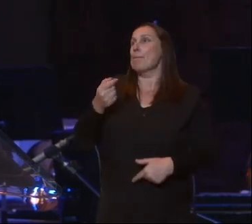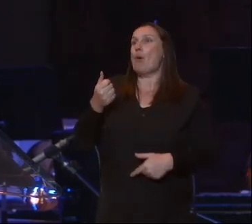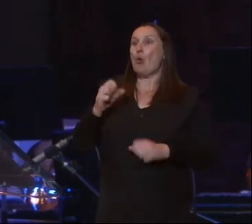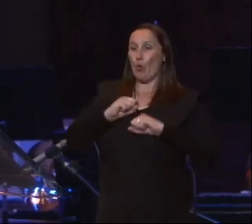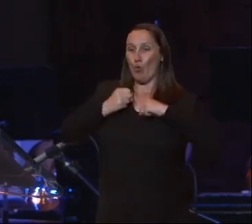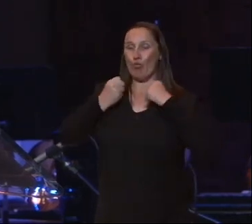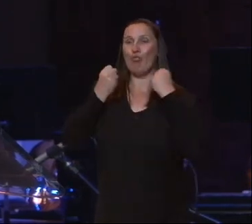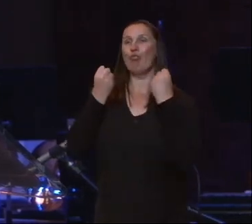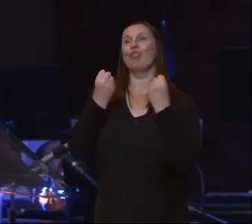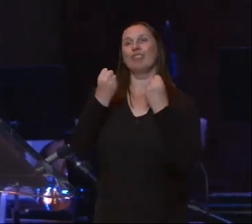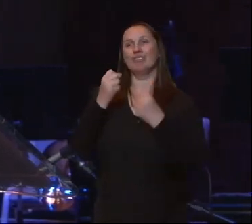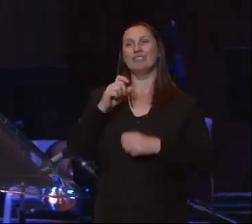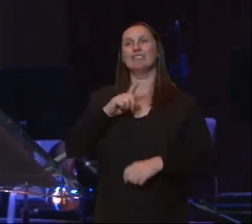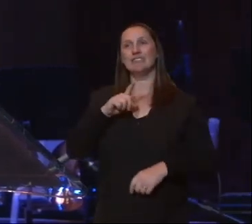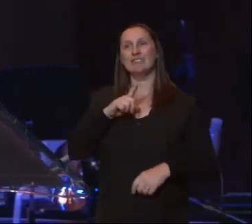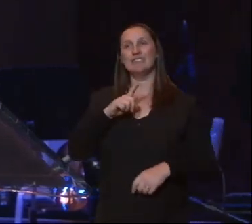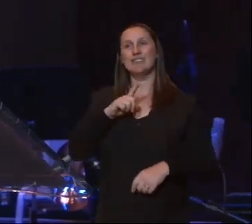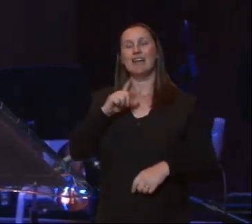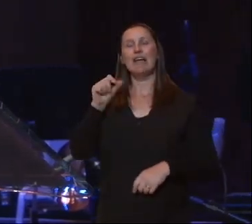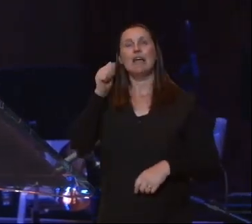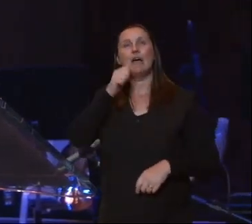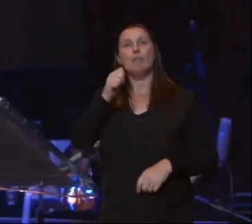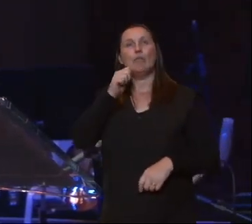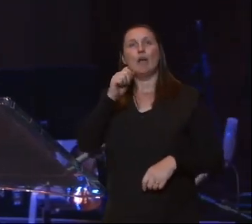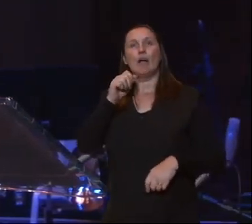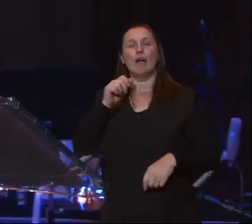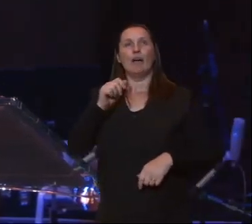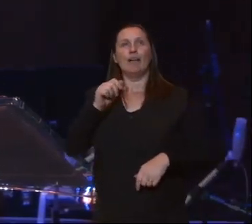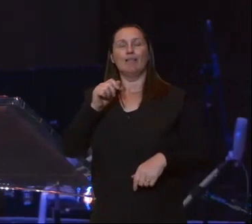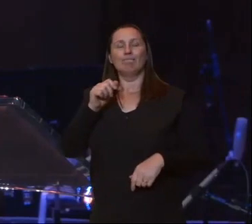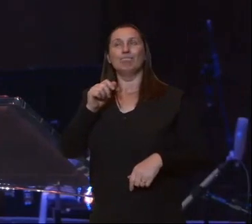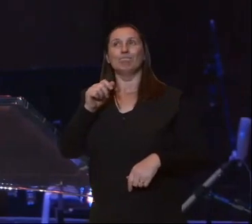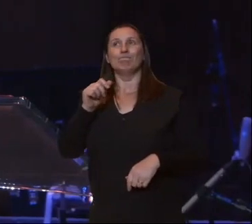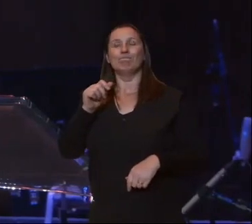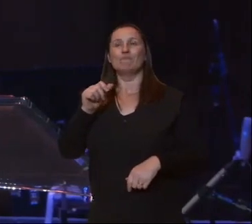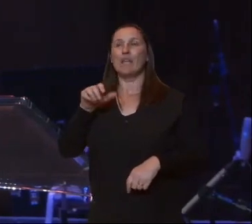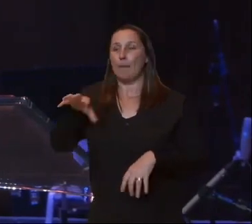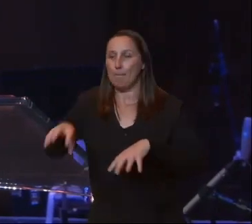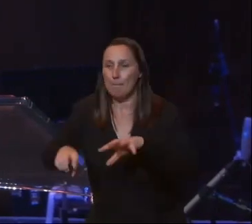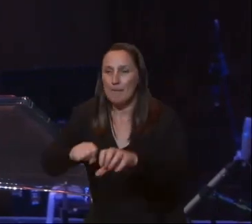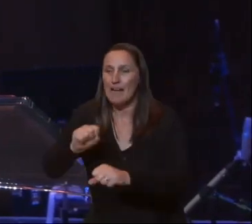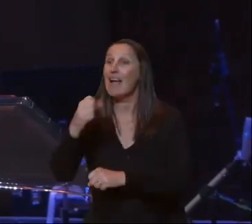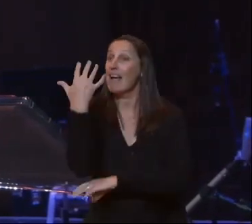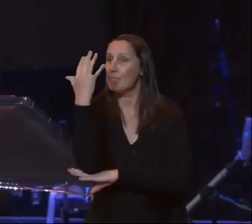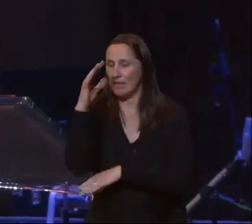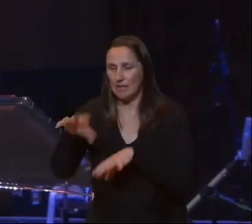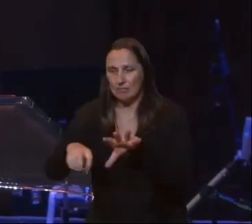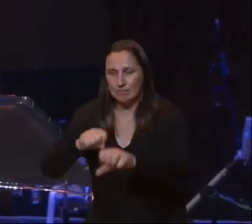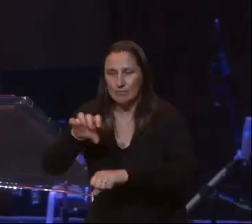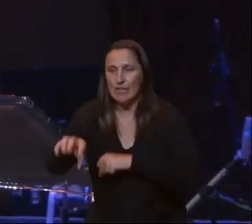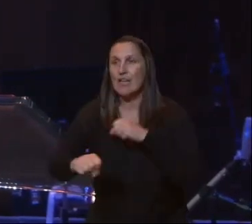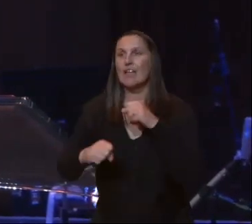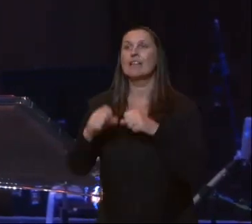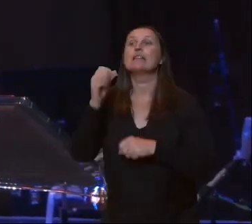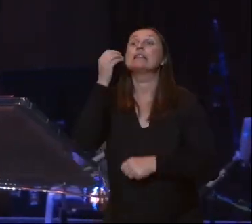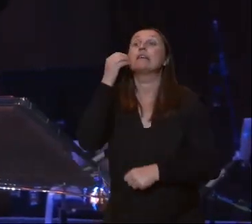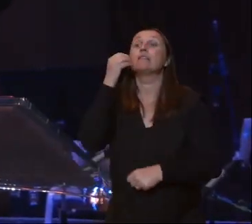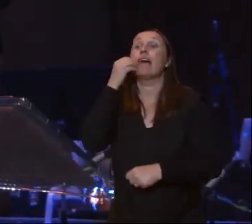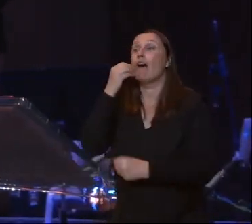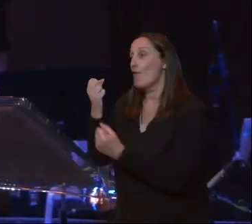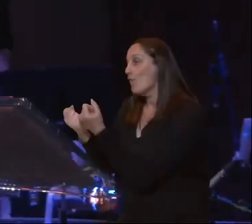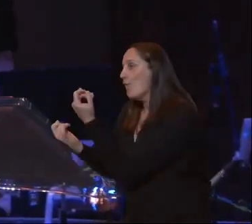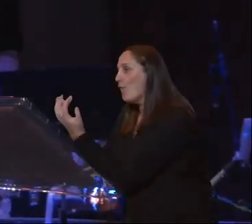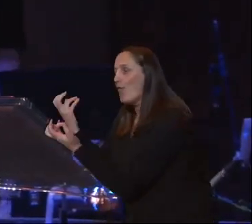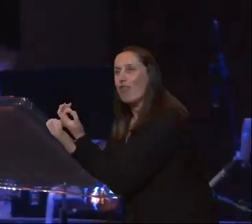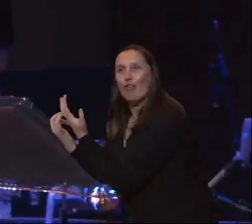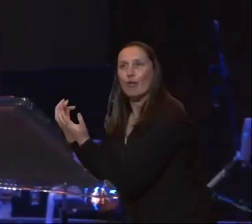força ainda, ela juntou para pegar uns gravetinhos e tentar fazer uma fogueira. Ela